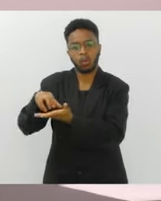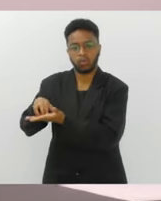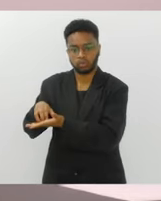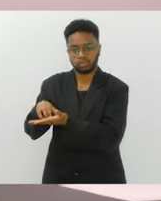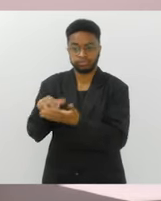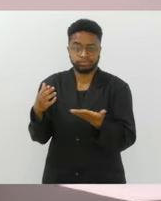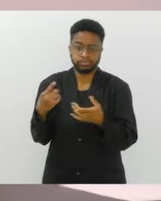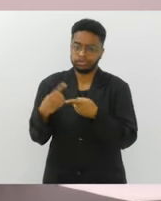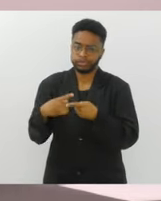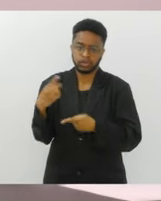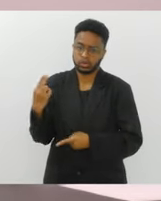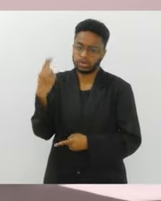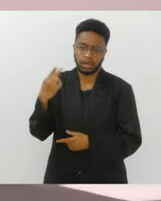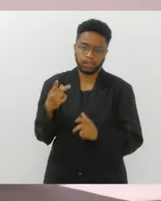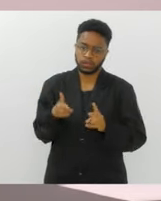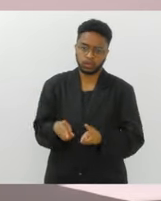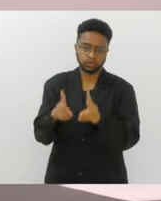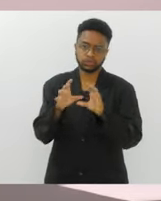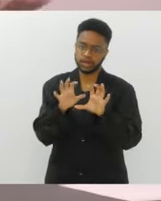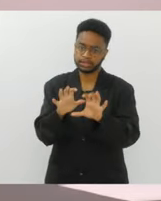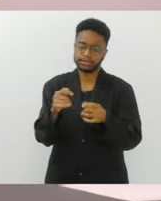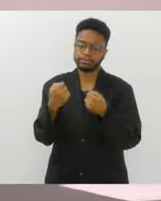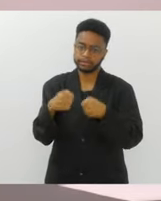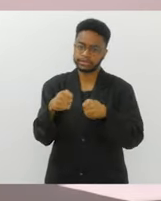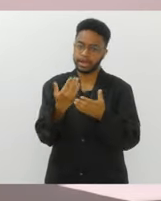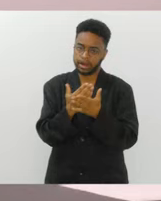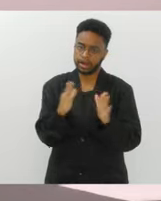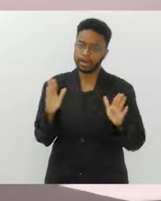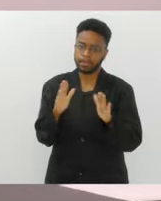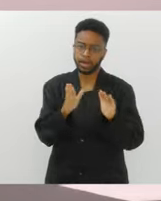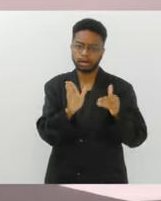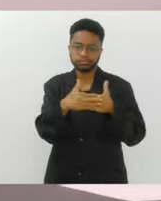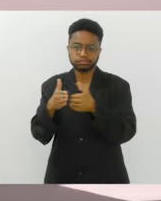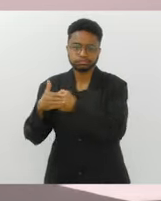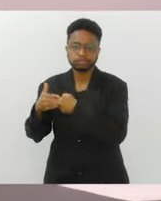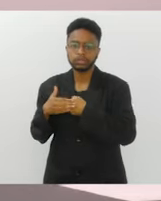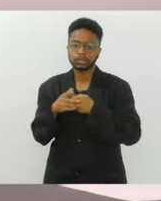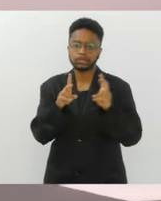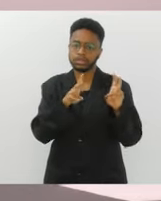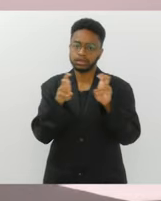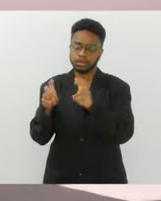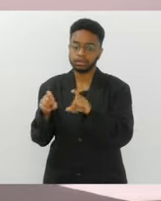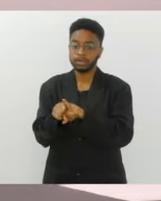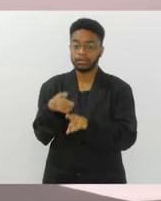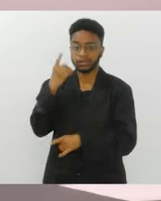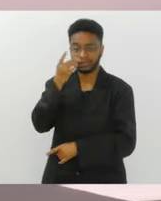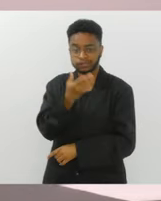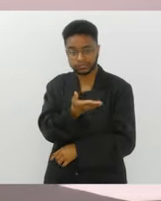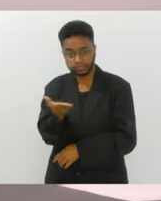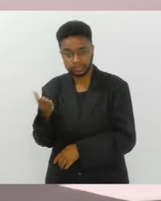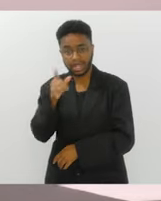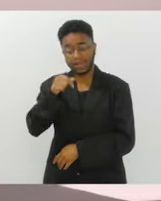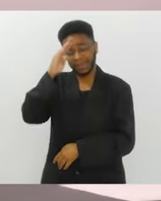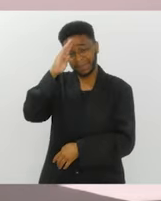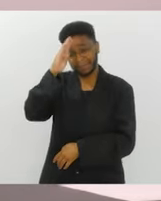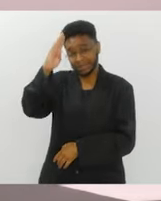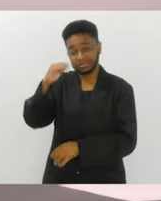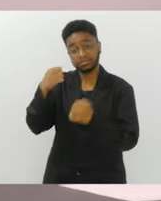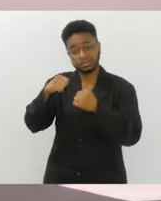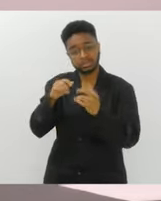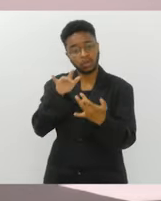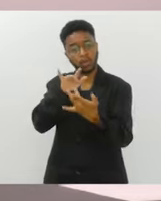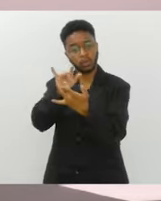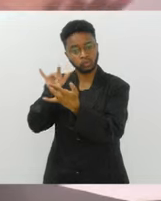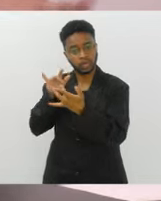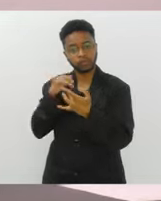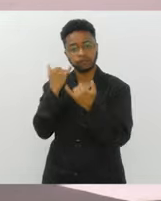não é possível mais continuar dessa maneira. Tem que acabar com essa caixa preta. Os parlamentares, os senhores são os principais que têm que ter acesso a